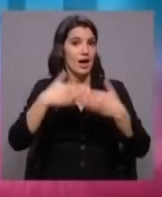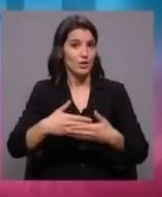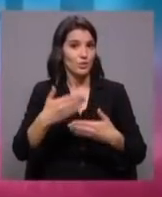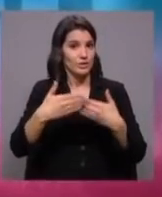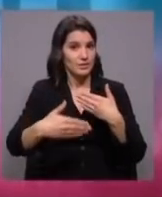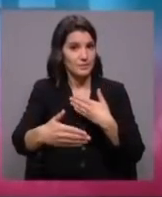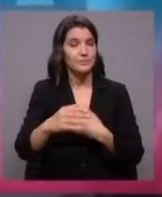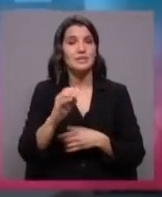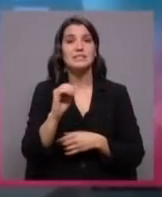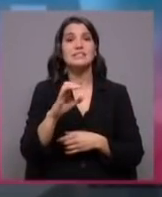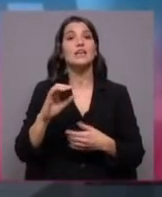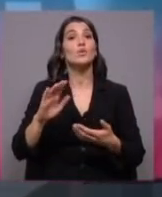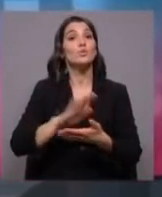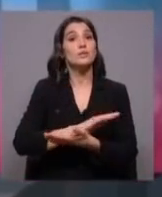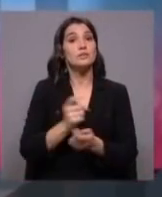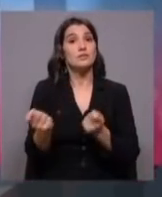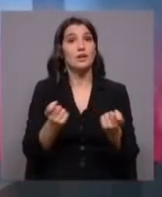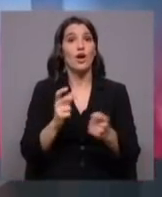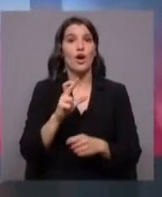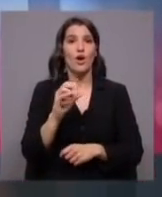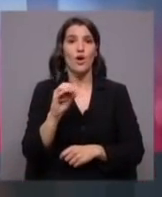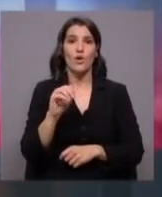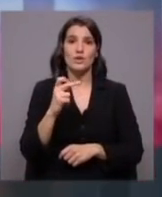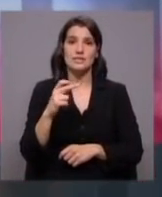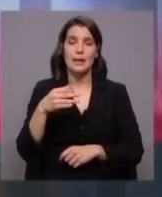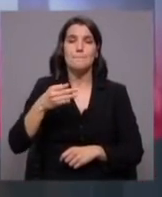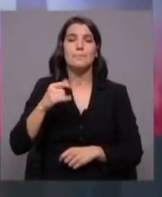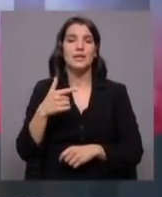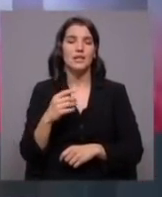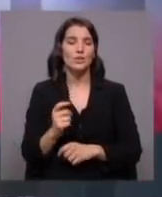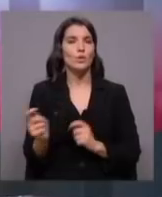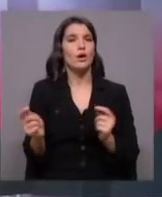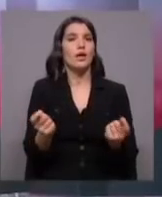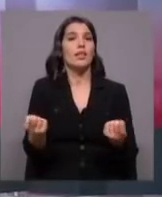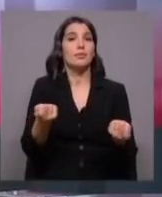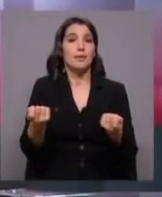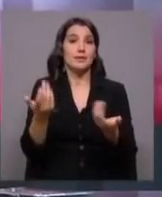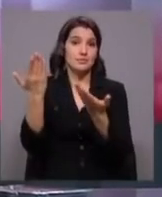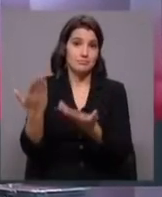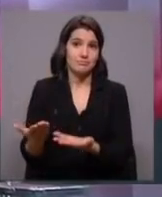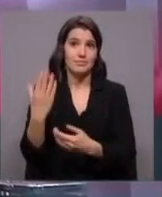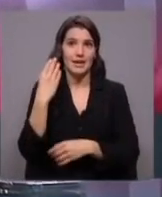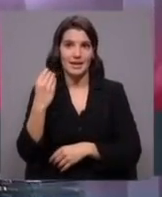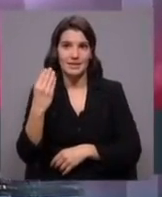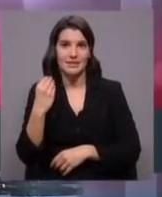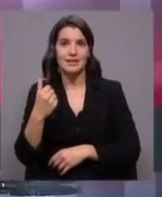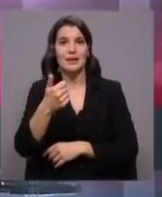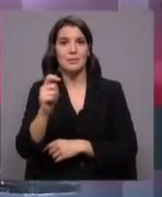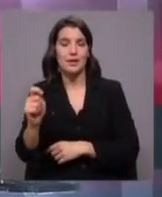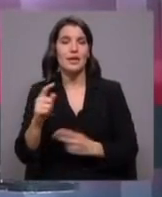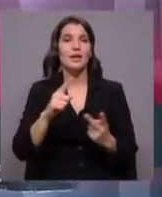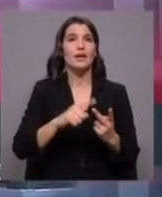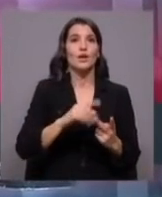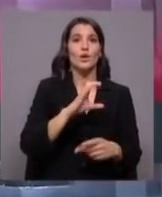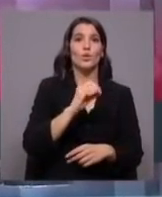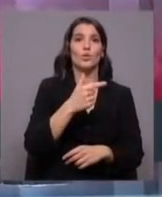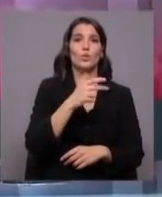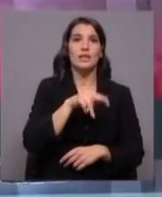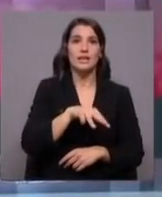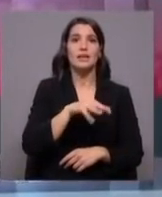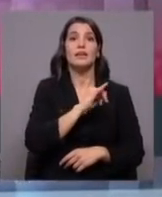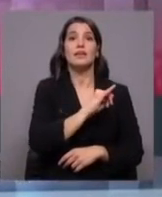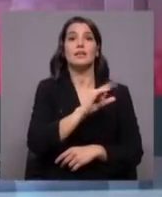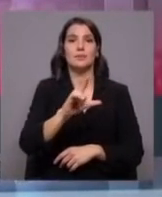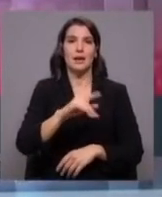Continuas a mamar. Mais não sei quantos anos. Ela vai moderar o debate entre Catarina Martins, do Bloco de Esquerda, e Coutrinho Figueiredo, do